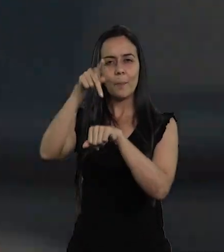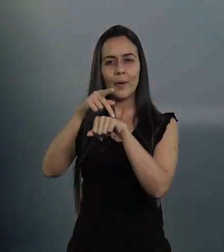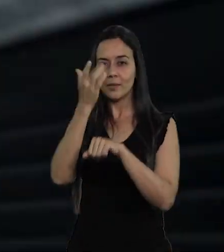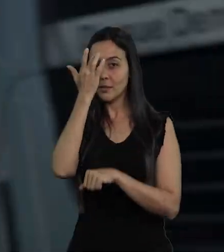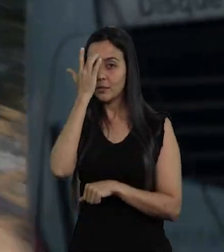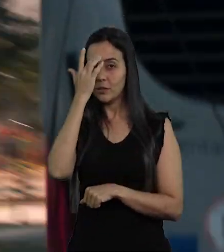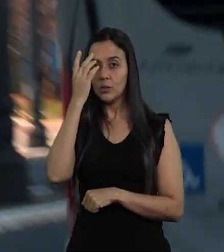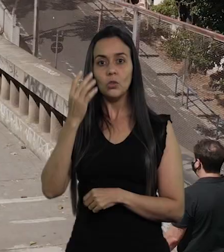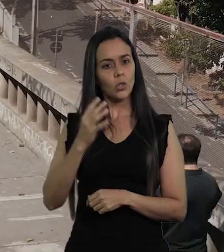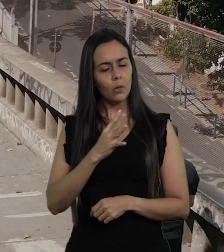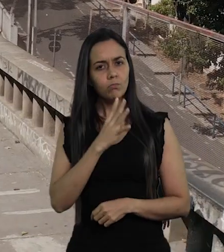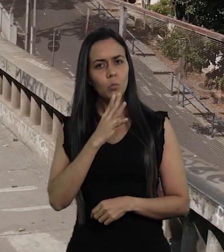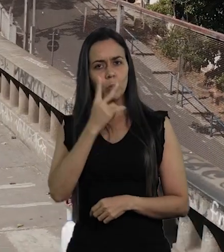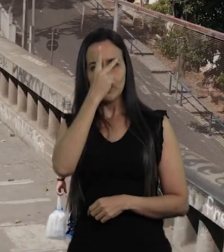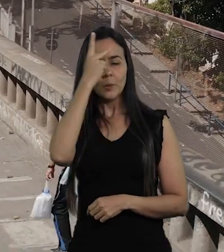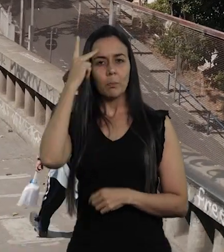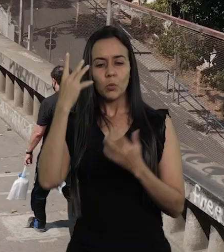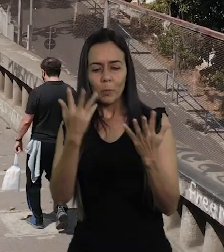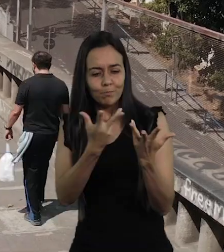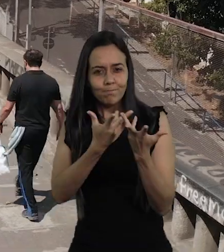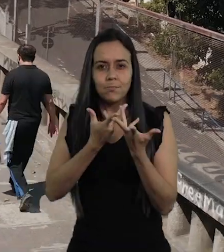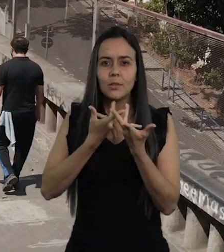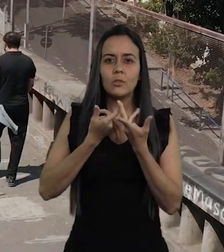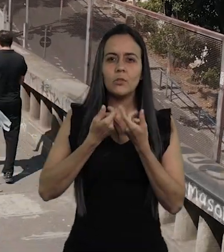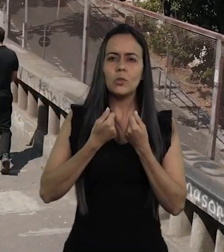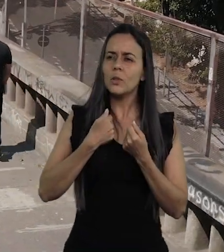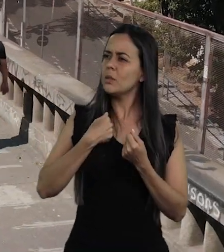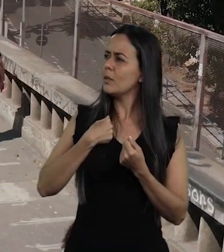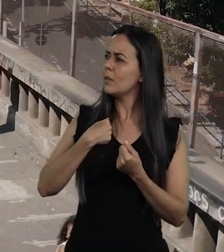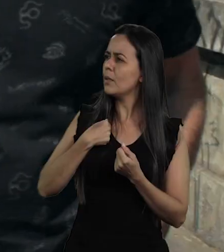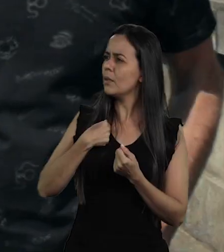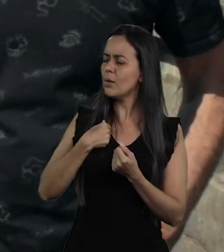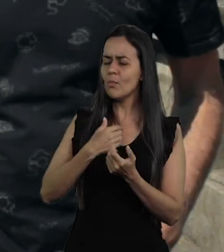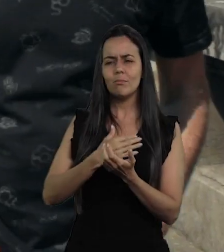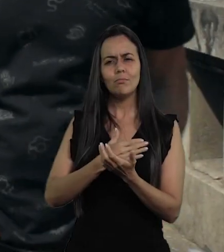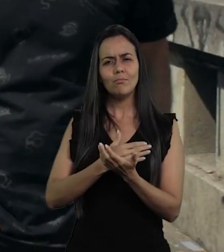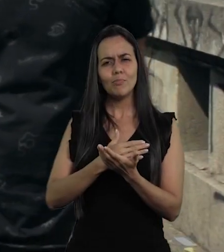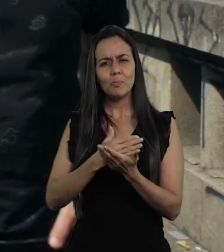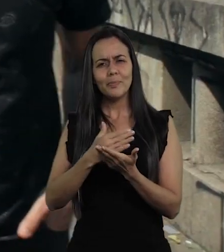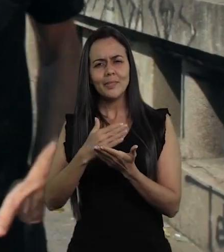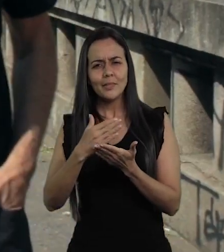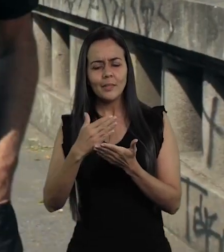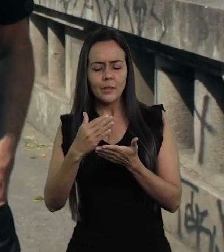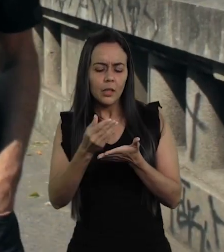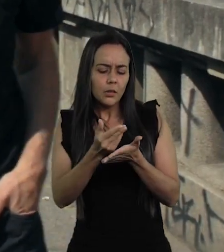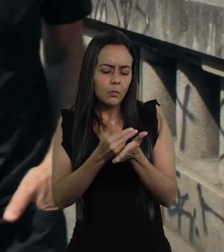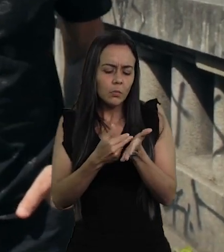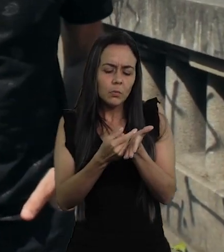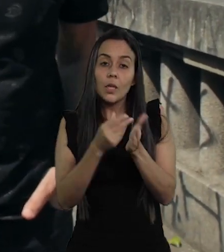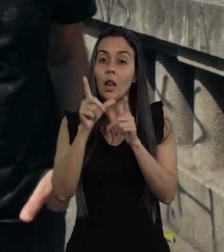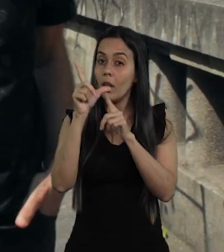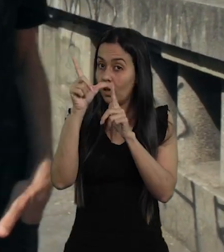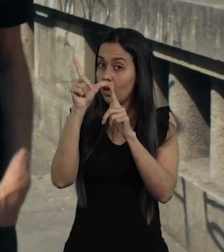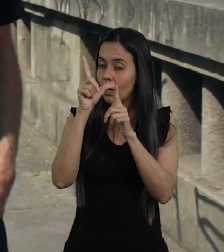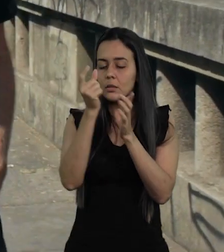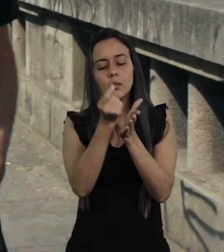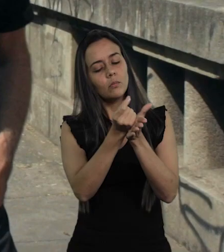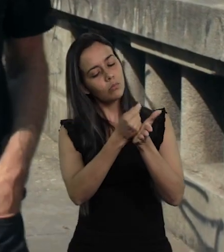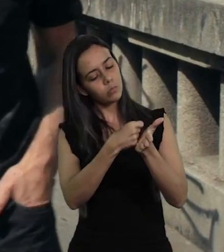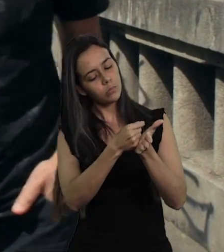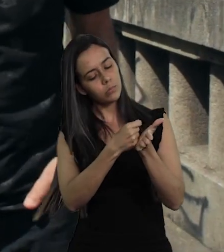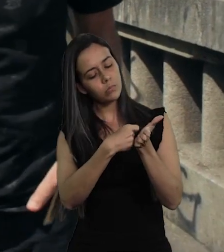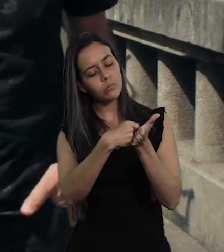E foi onde eu comecei a me expandir com as caligrafias, né? Acho que eu saí da timidez de reservar as caligrafias só